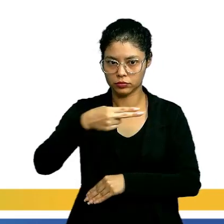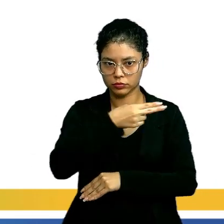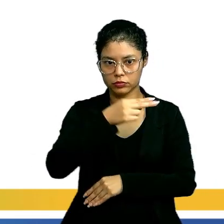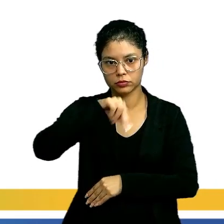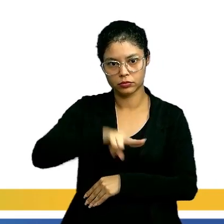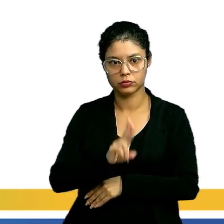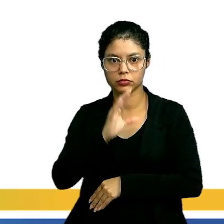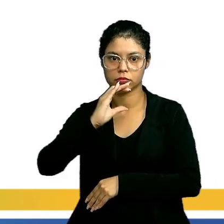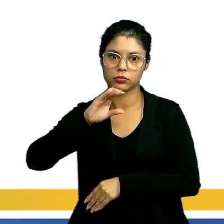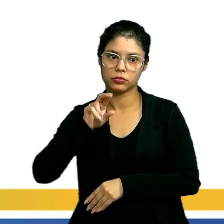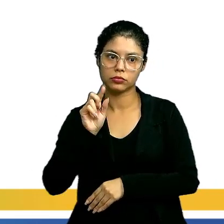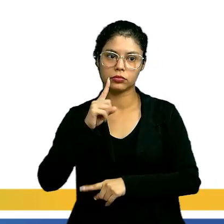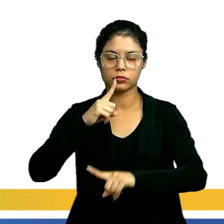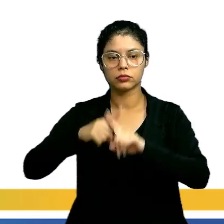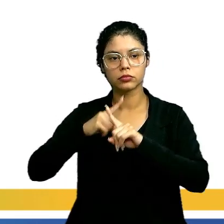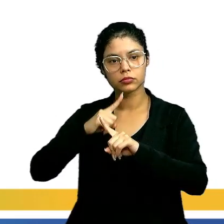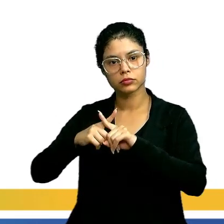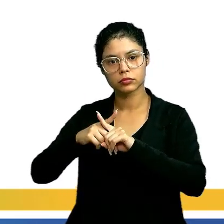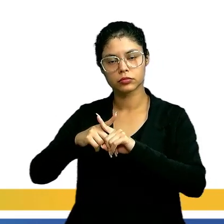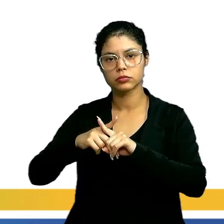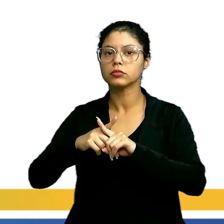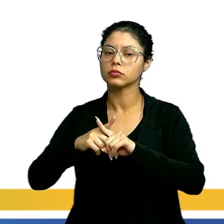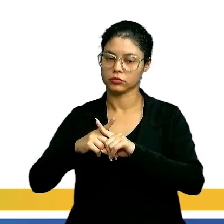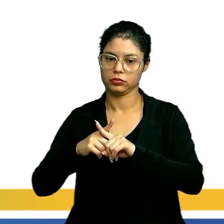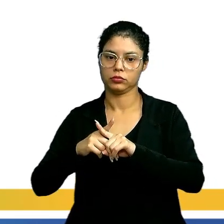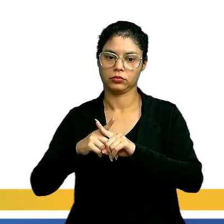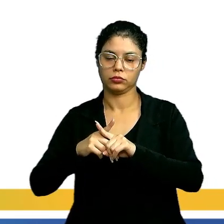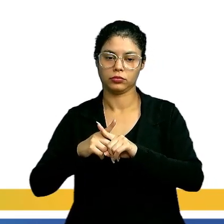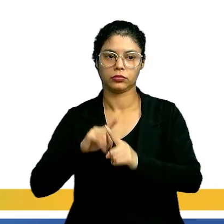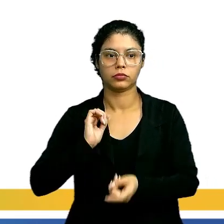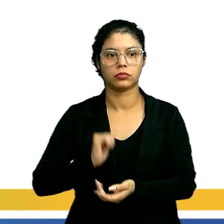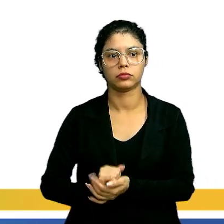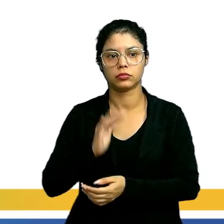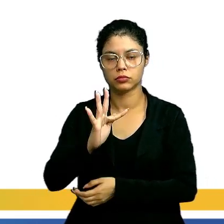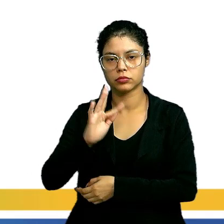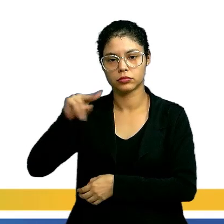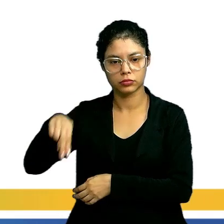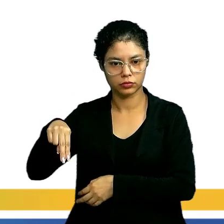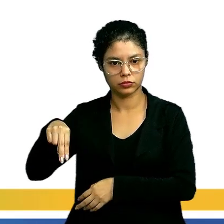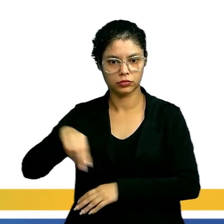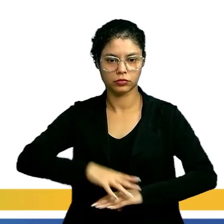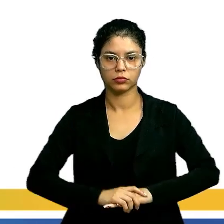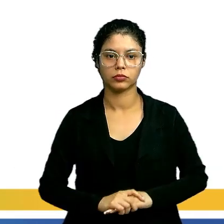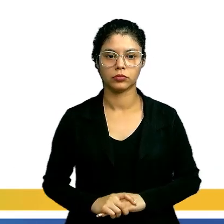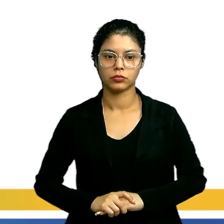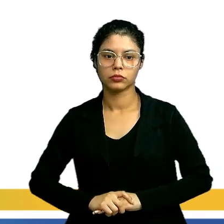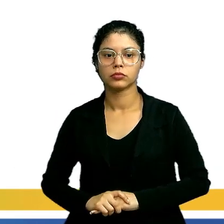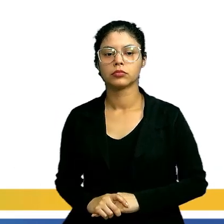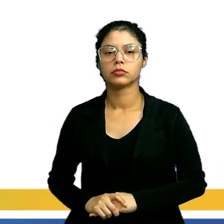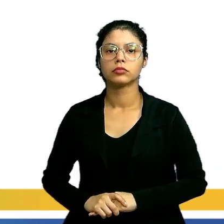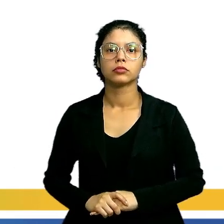constante, seja ela de atrito estático ou de atrito cinético, vezes a força normal.